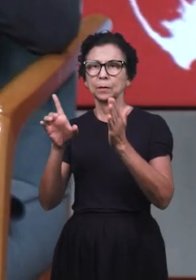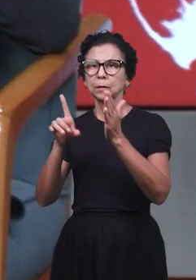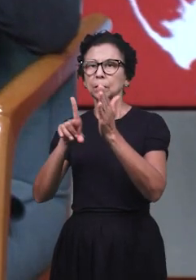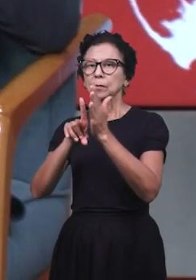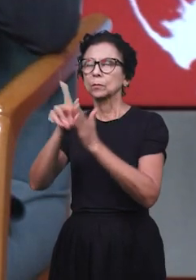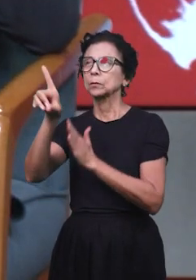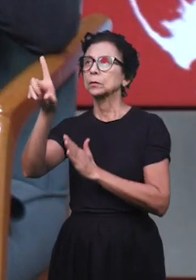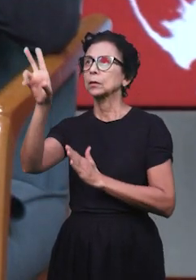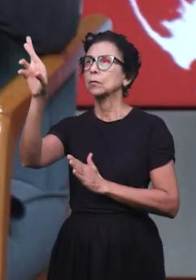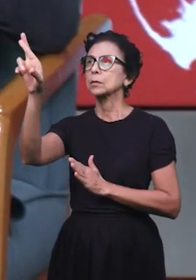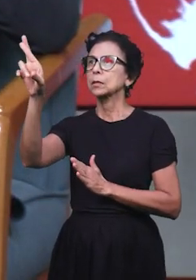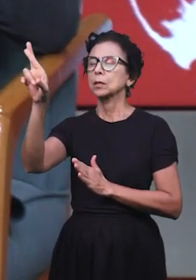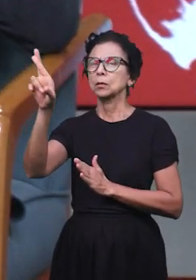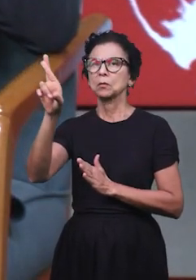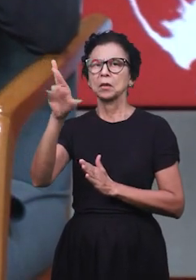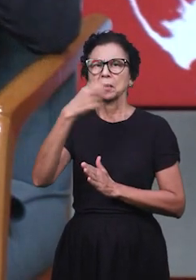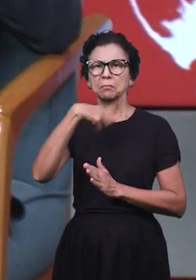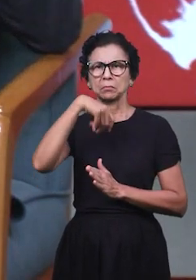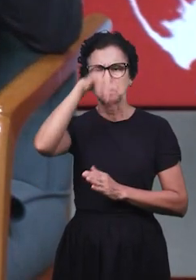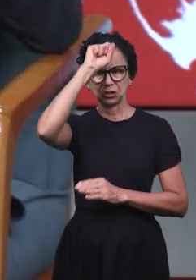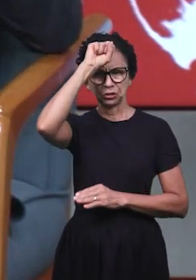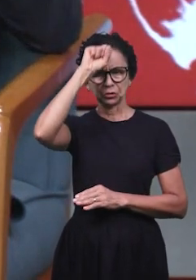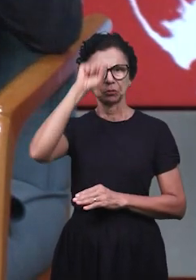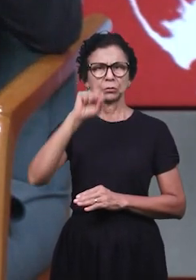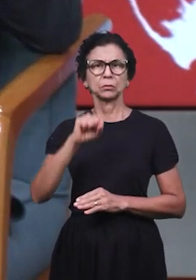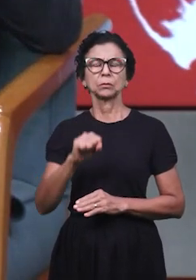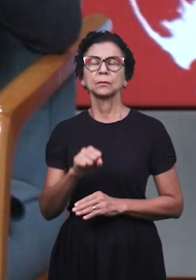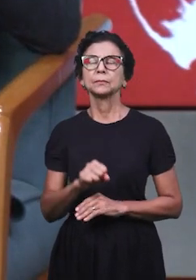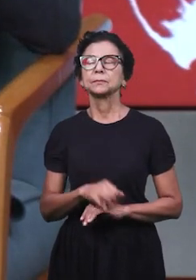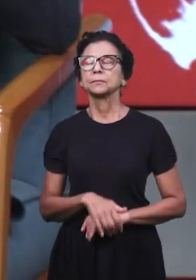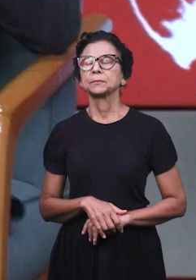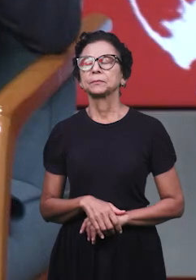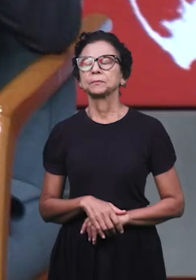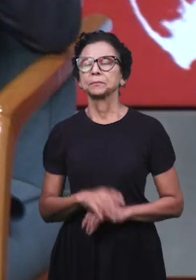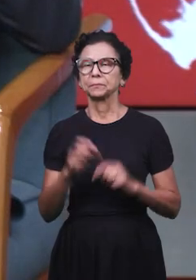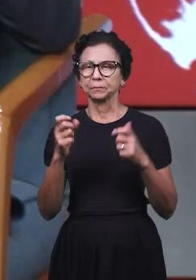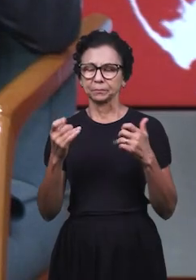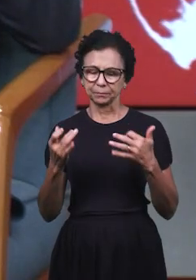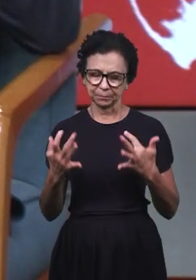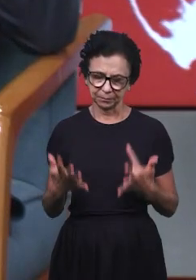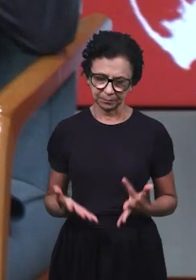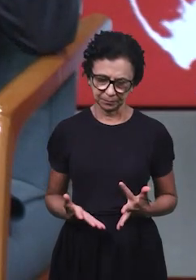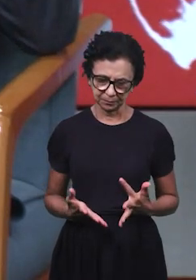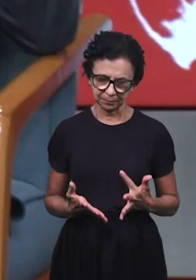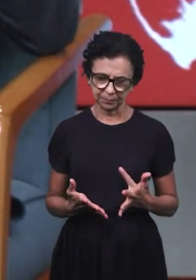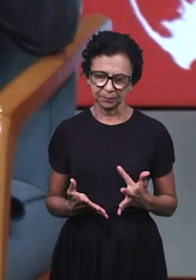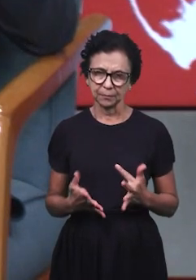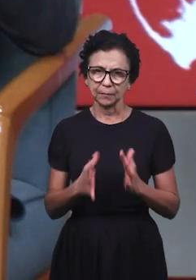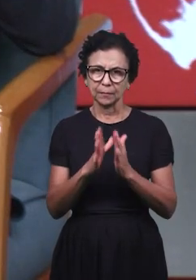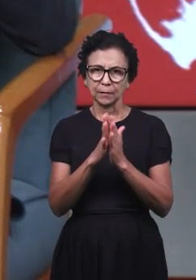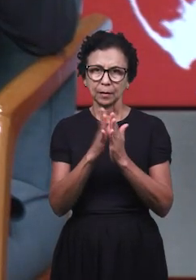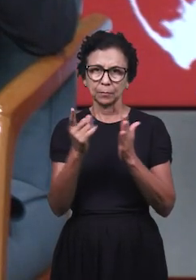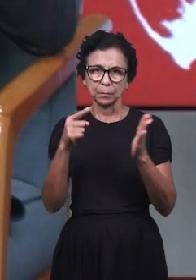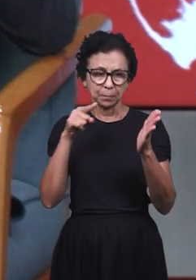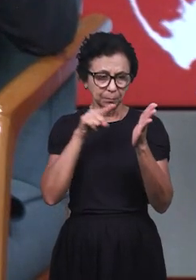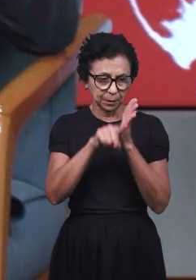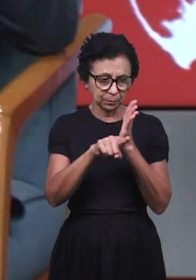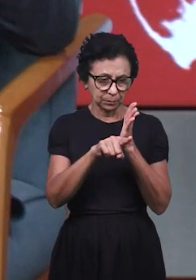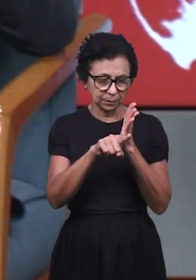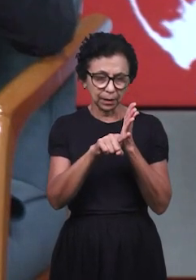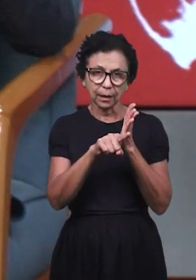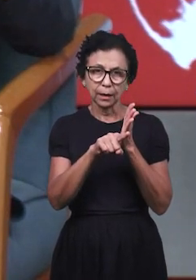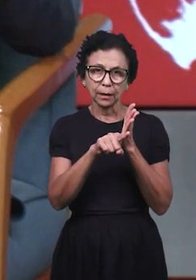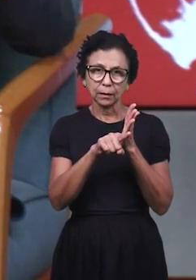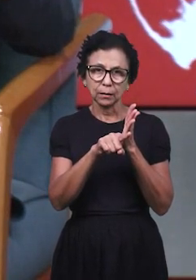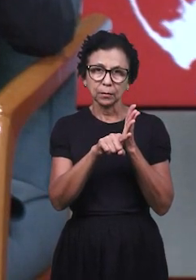supersticiosa? Não. Nós não vamos consultar a palavra, nós vamos consultar